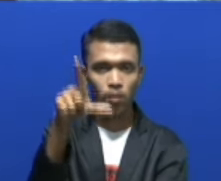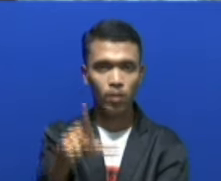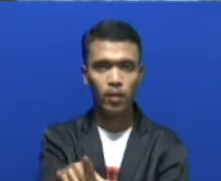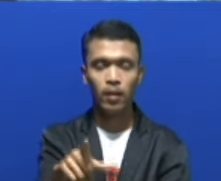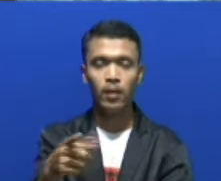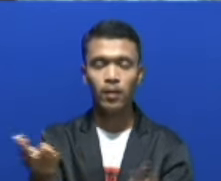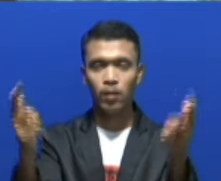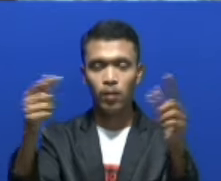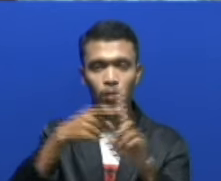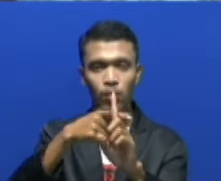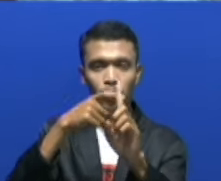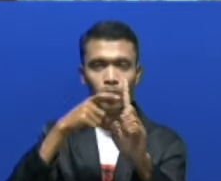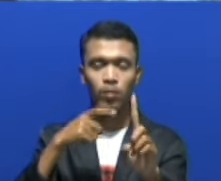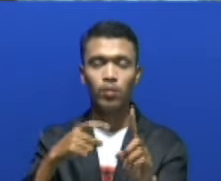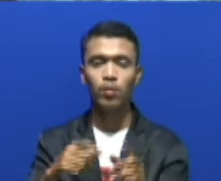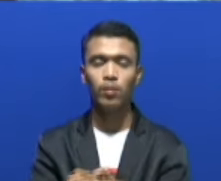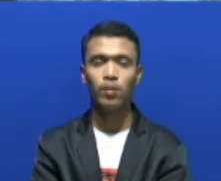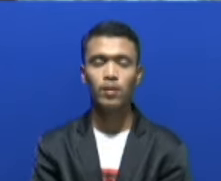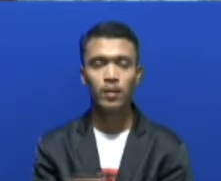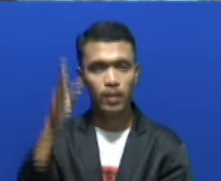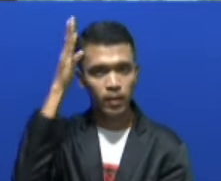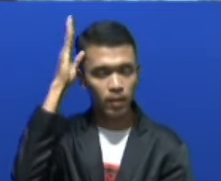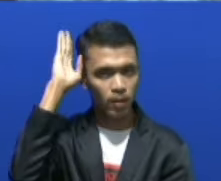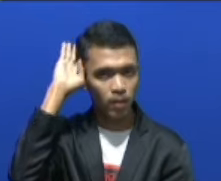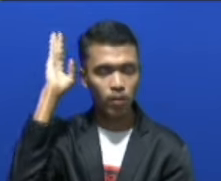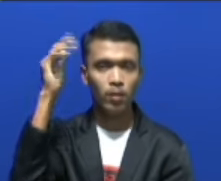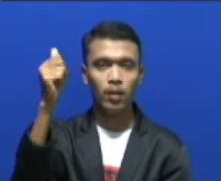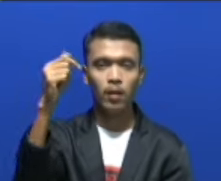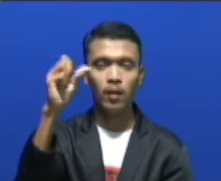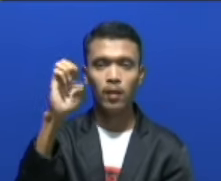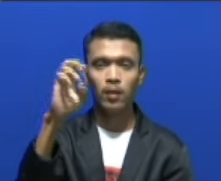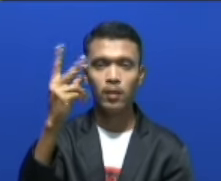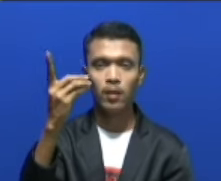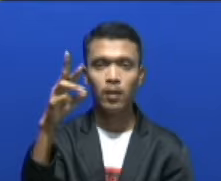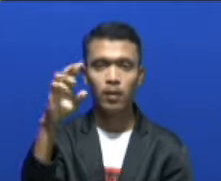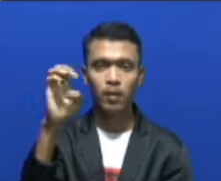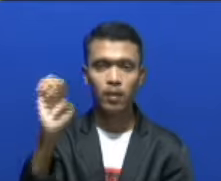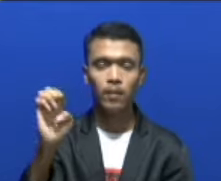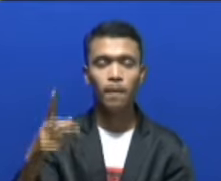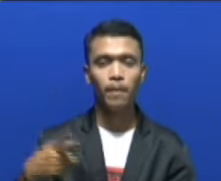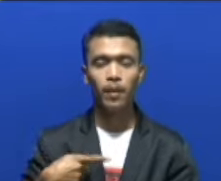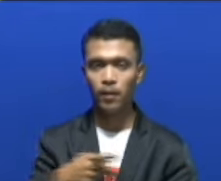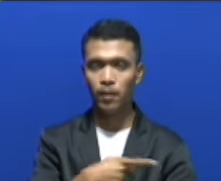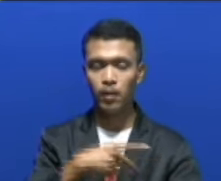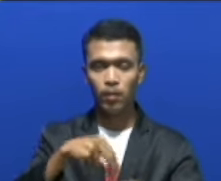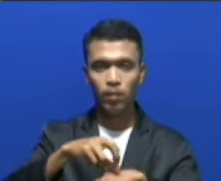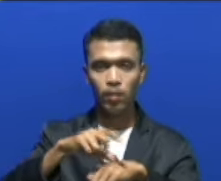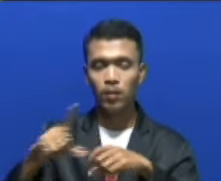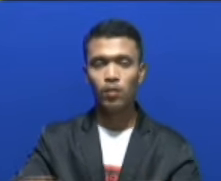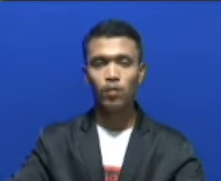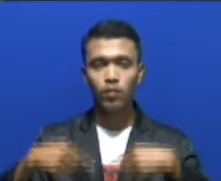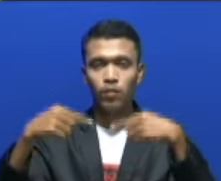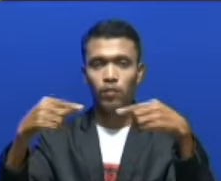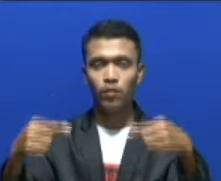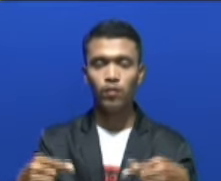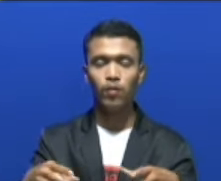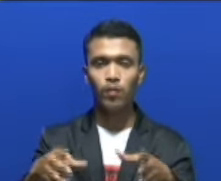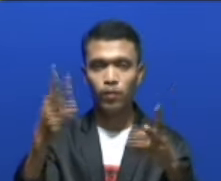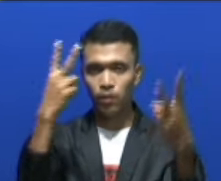o senhor Alexandre Corte Real. Parlamento Nacional mostra e ralo último homenagem para o